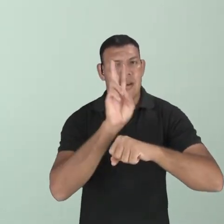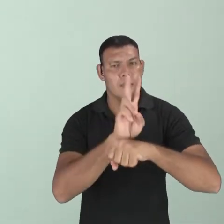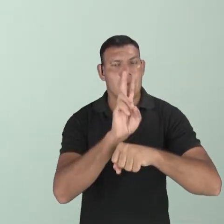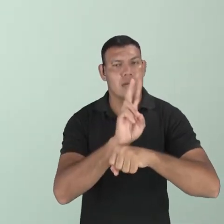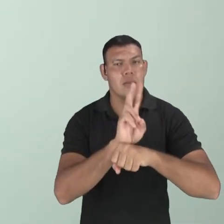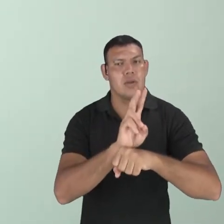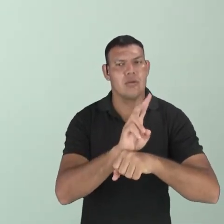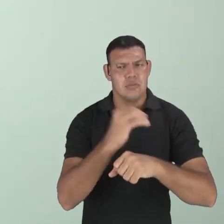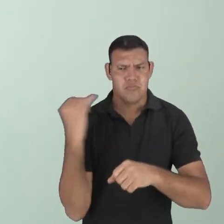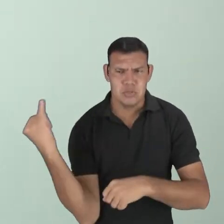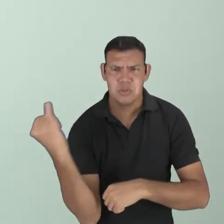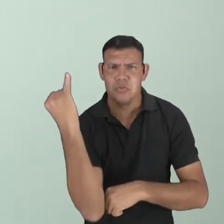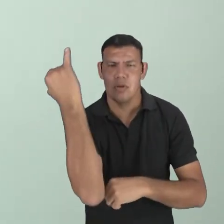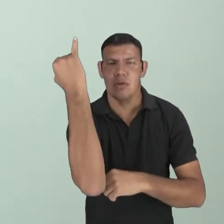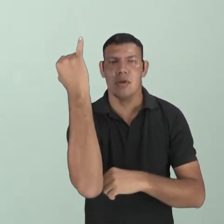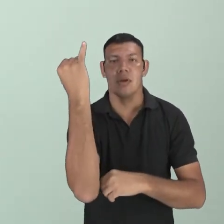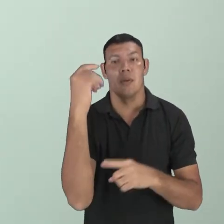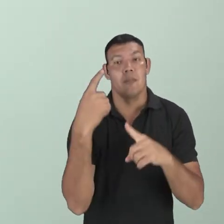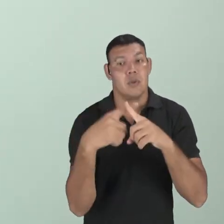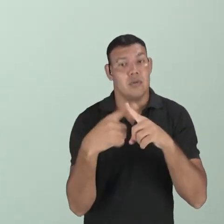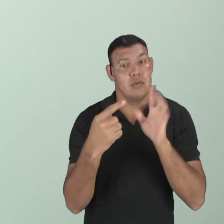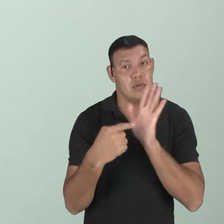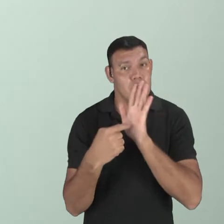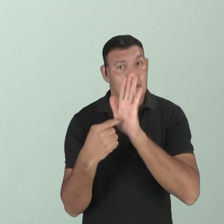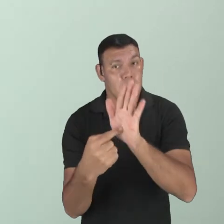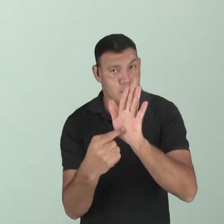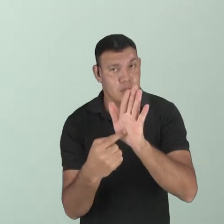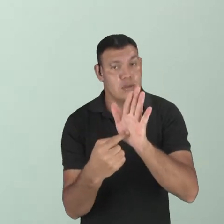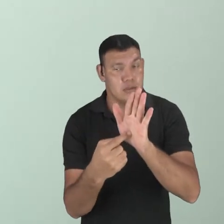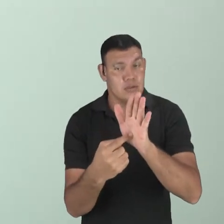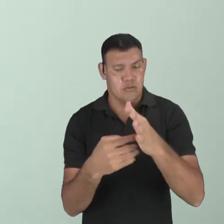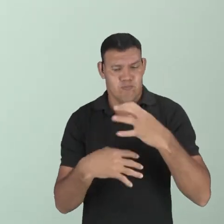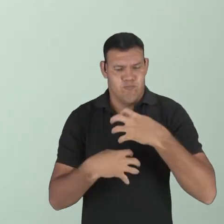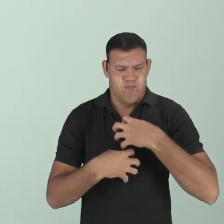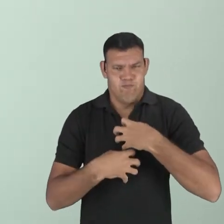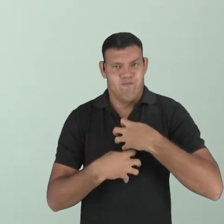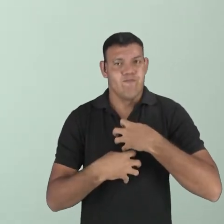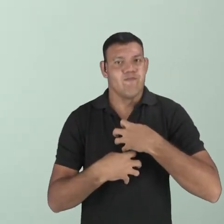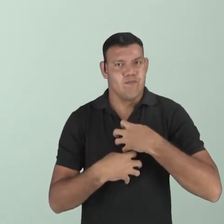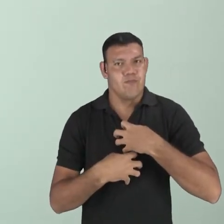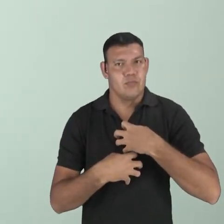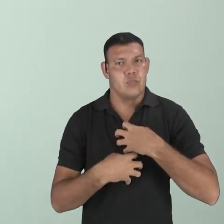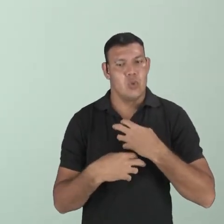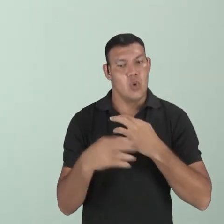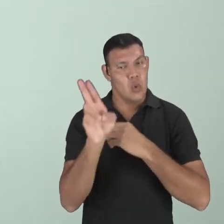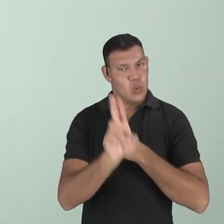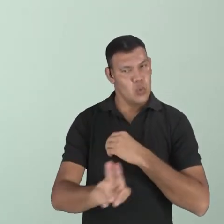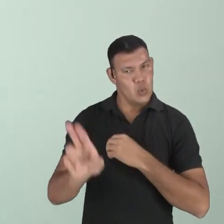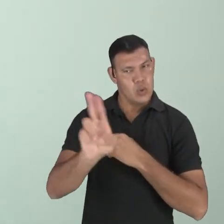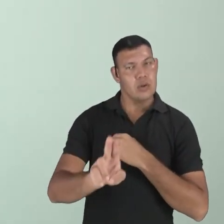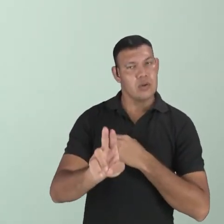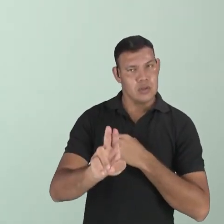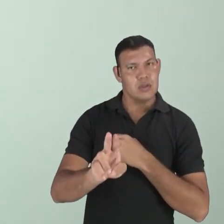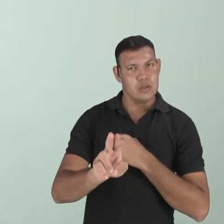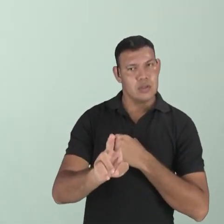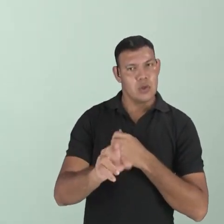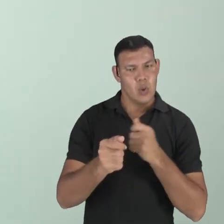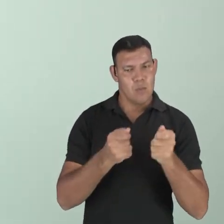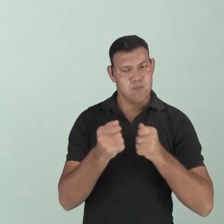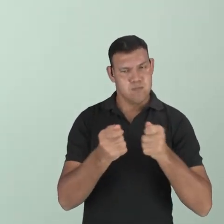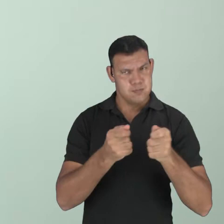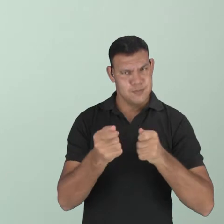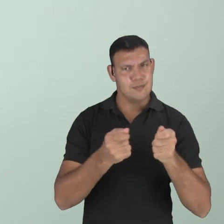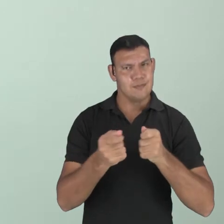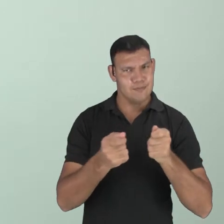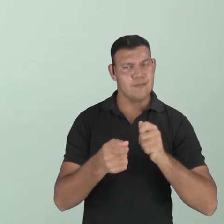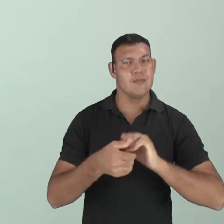tão importante? Porque ele vai tratar uma forma de que nós usamos os recursos naturais do meio ambiente, mas de uma